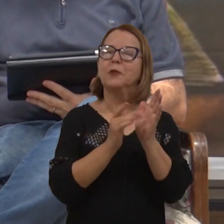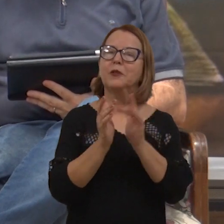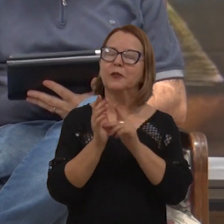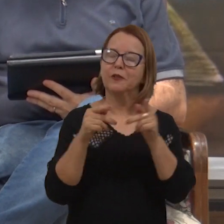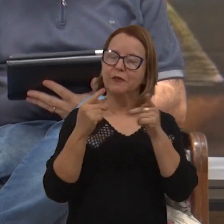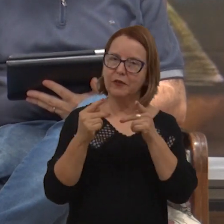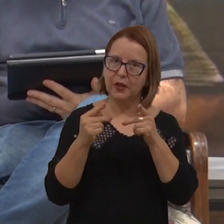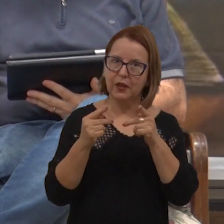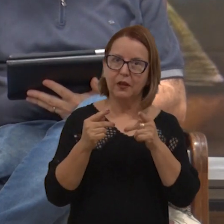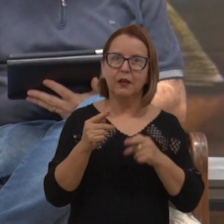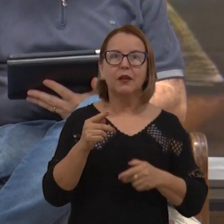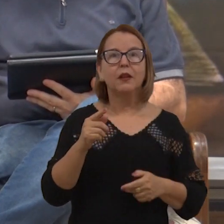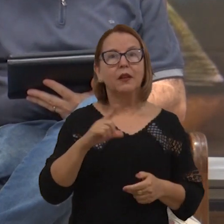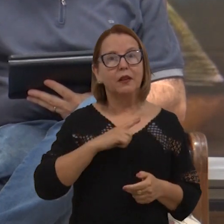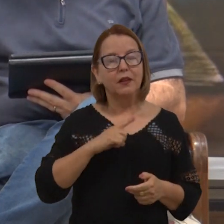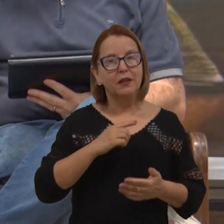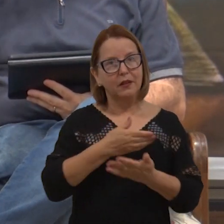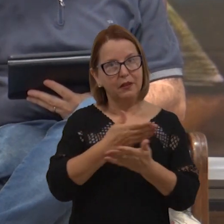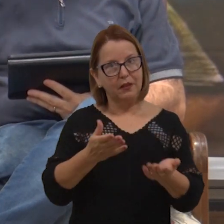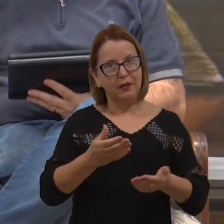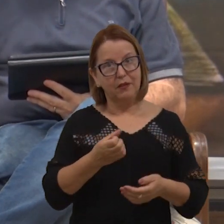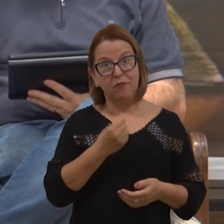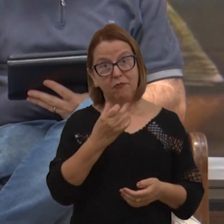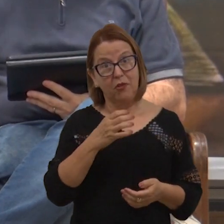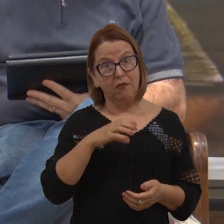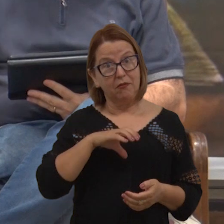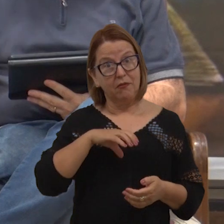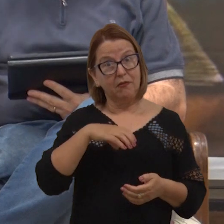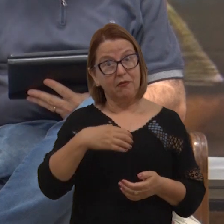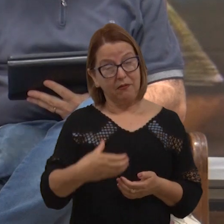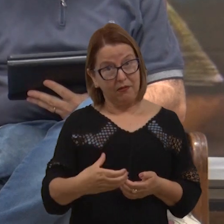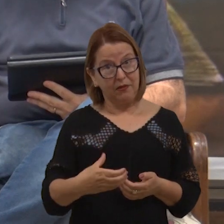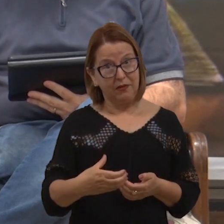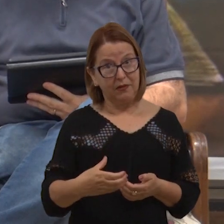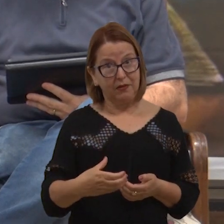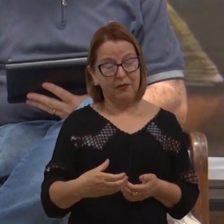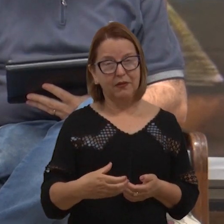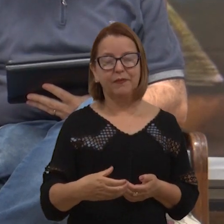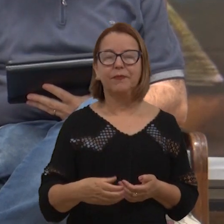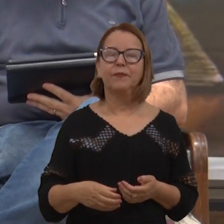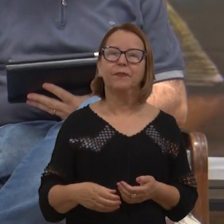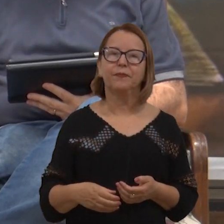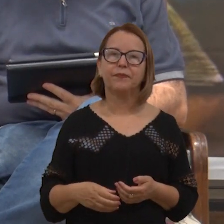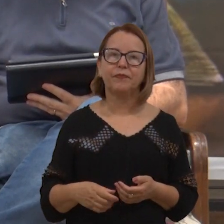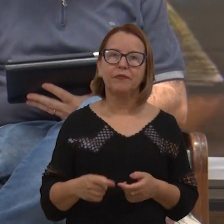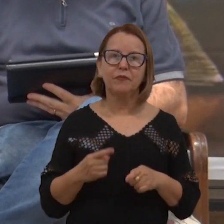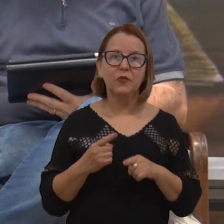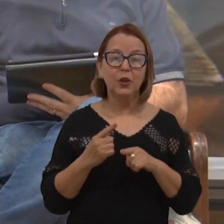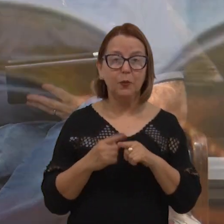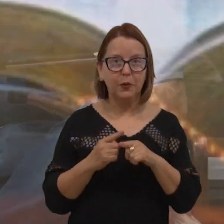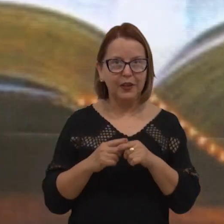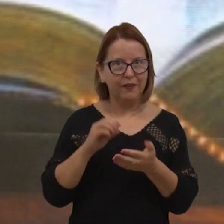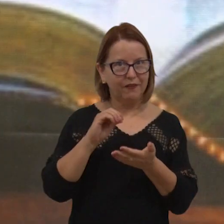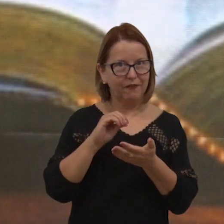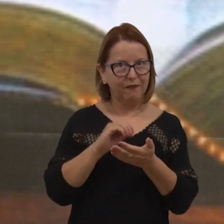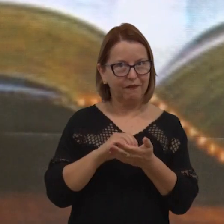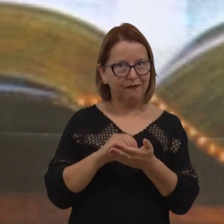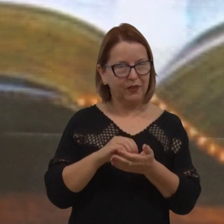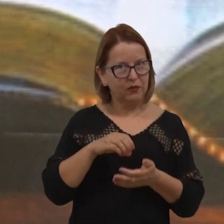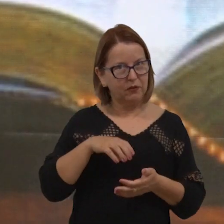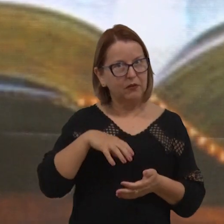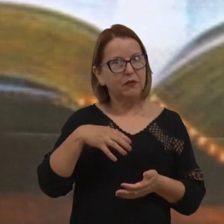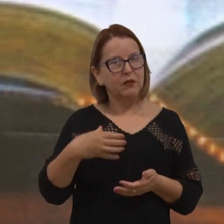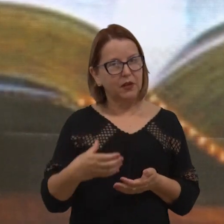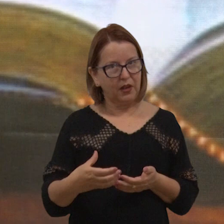Tende bom ânimo porque eu, né? Eu faço. Porque o desânimo, meus